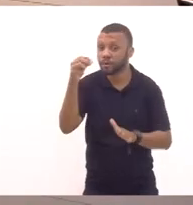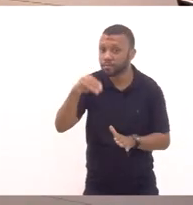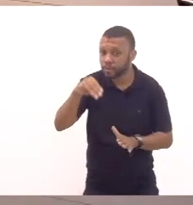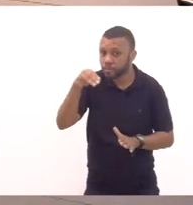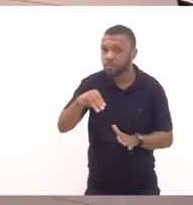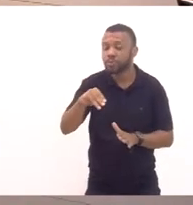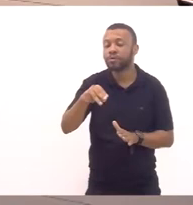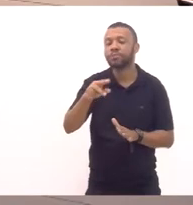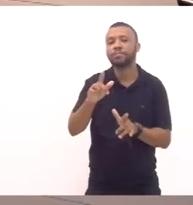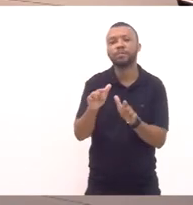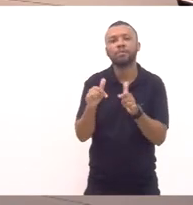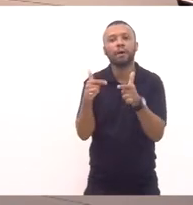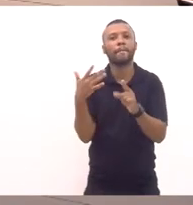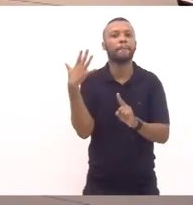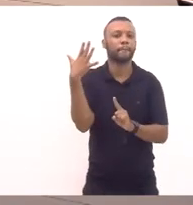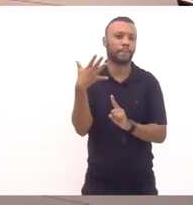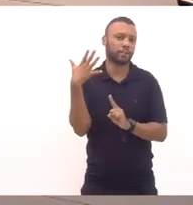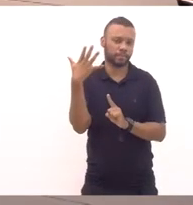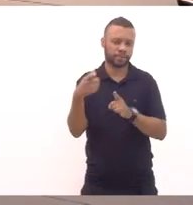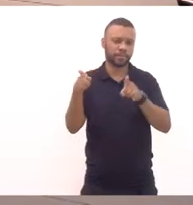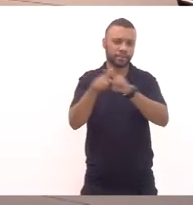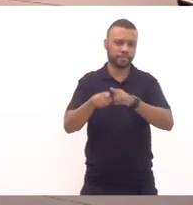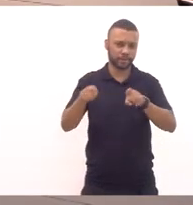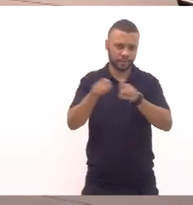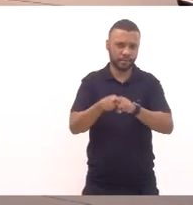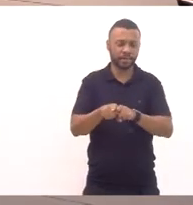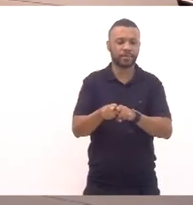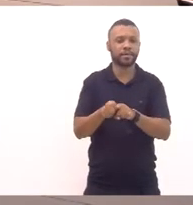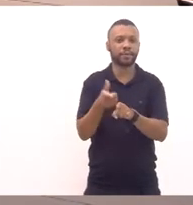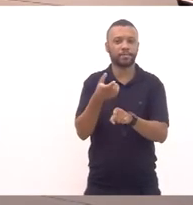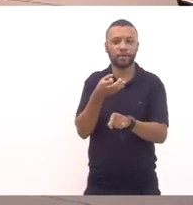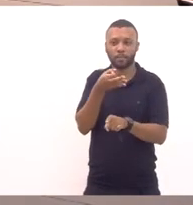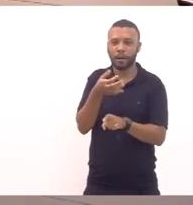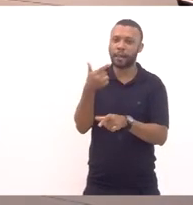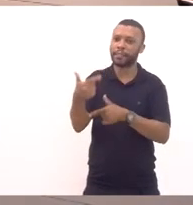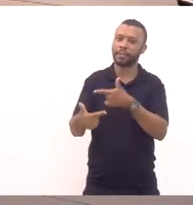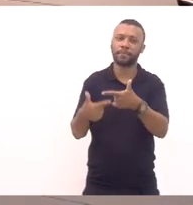2 minutinhos para a sua intervenção também, como uma trabalhadora, né?